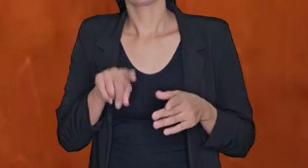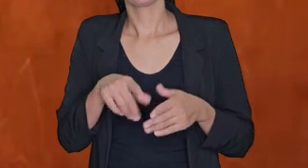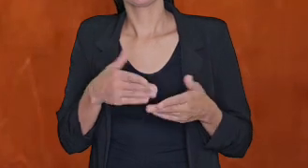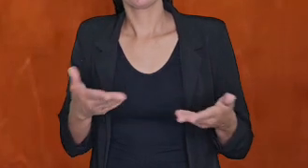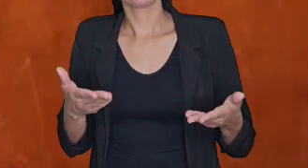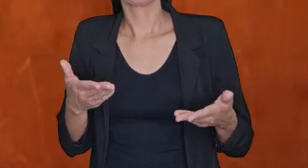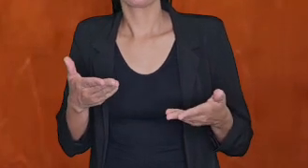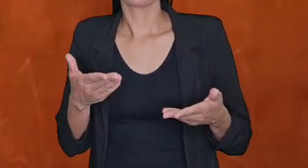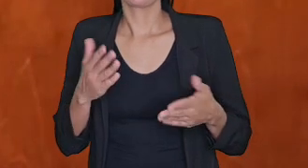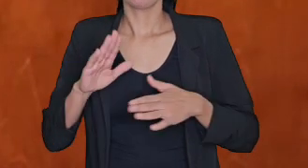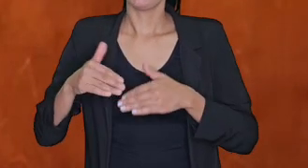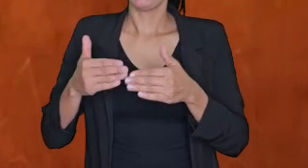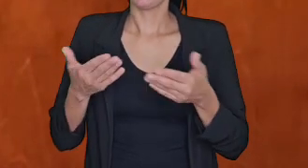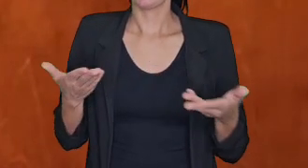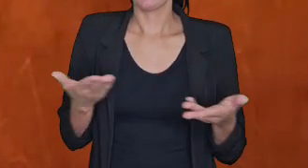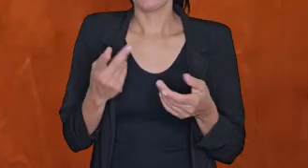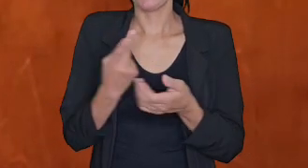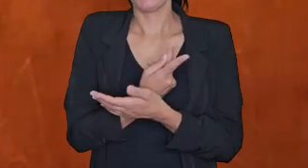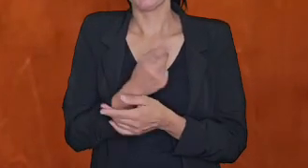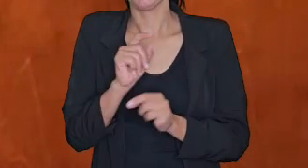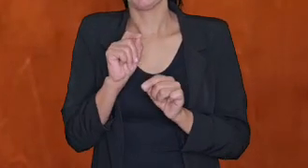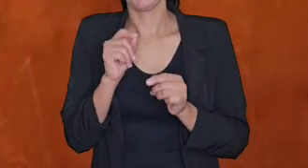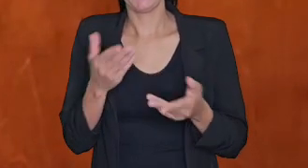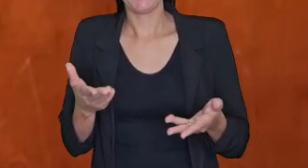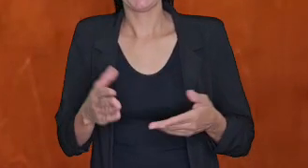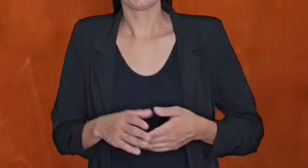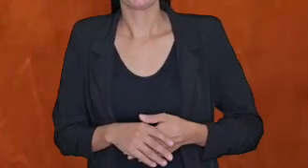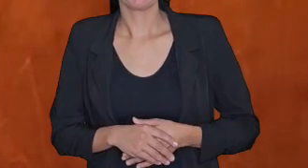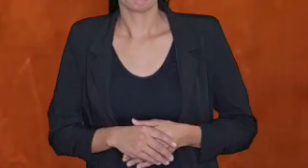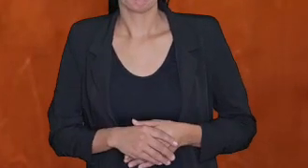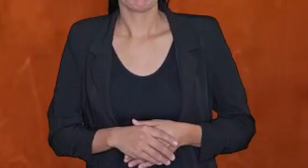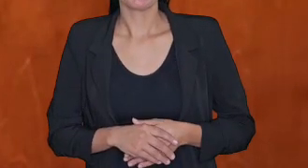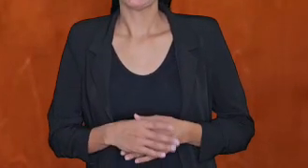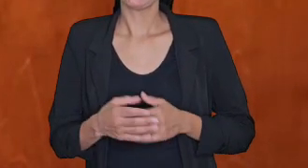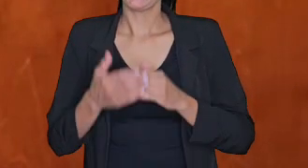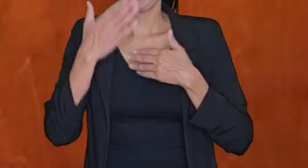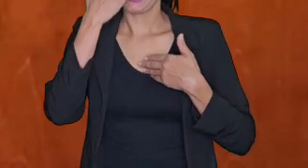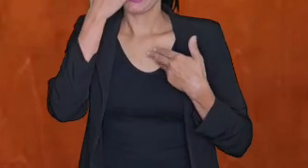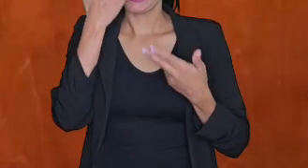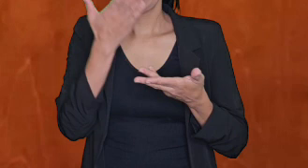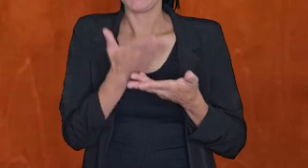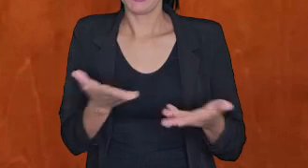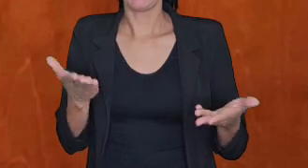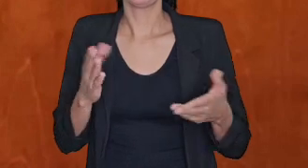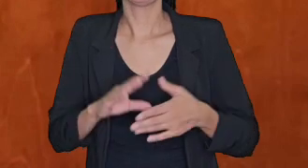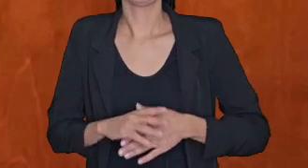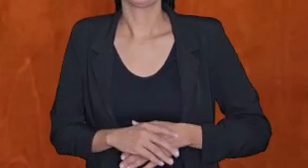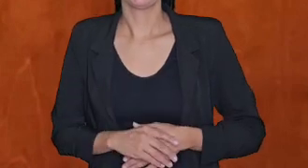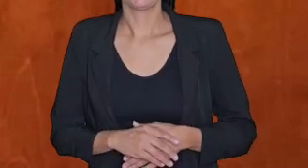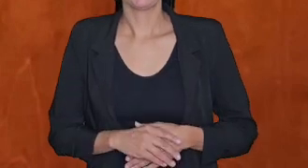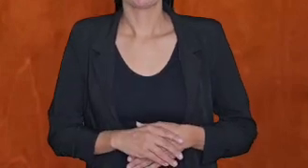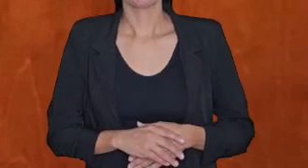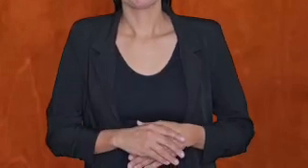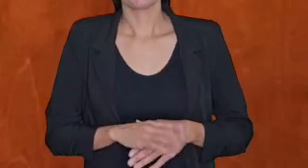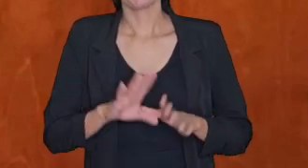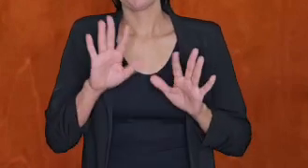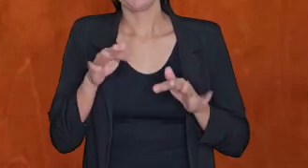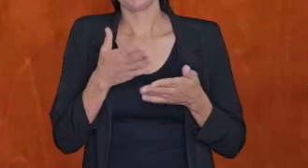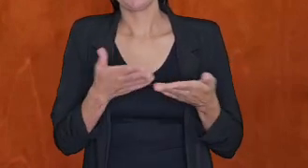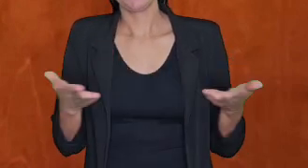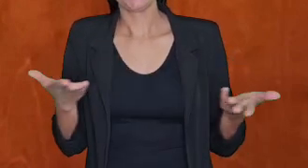direitos. Foi dele que se desenvolveram, né? Então, com os meus agradecimentos,